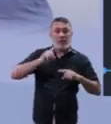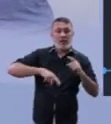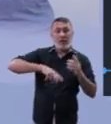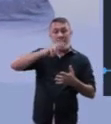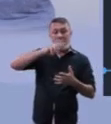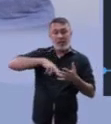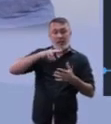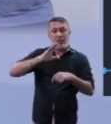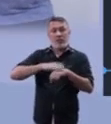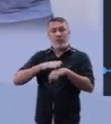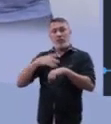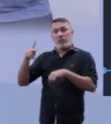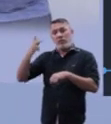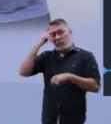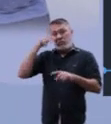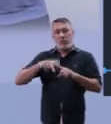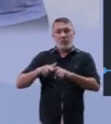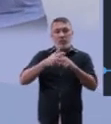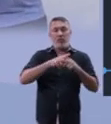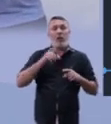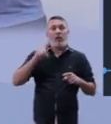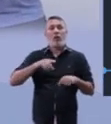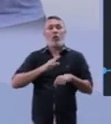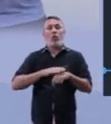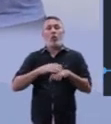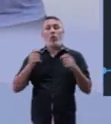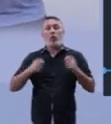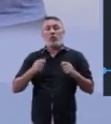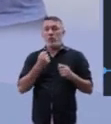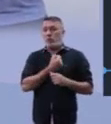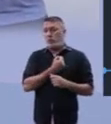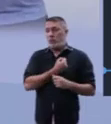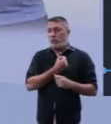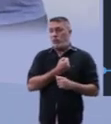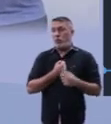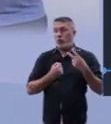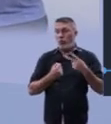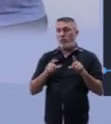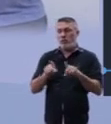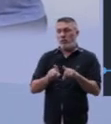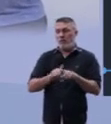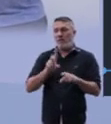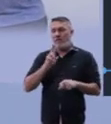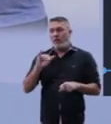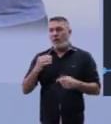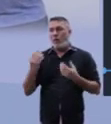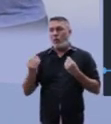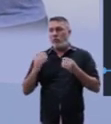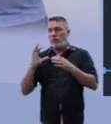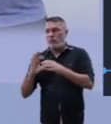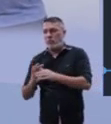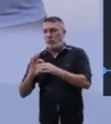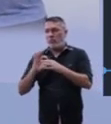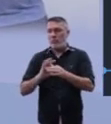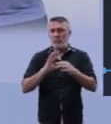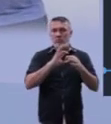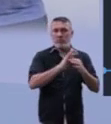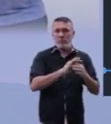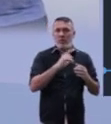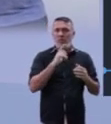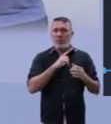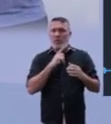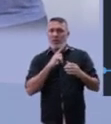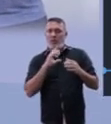de leitura mais do corretor, que fala sobre a competência de número 2, que vai tratar também da ideia de